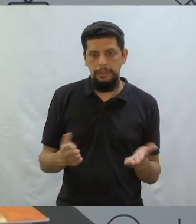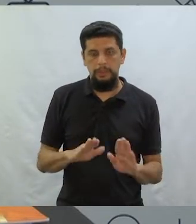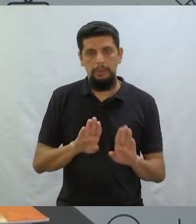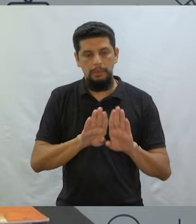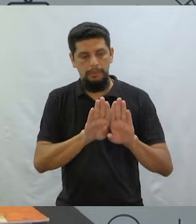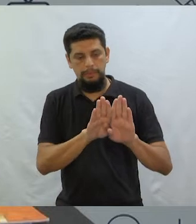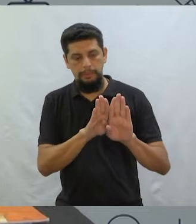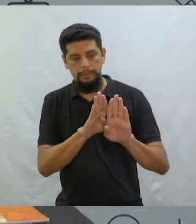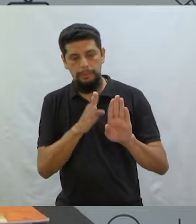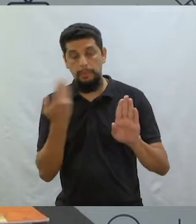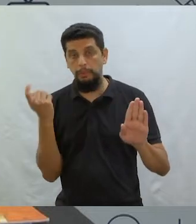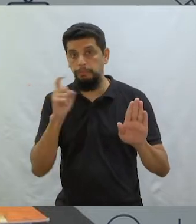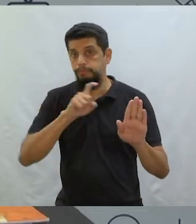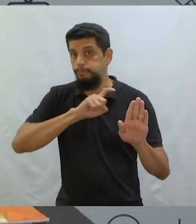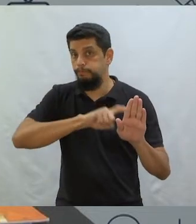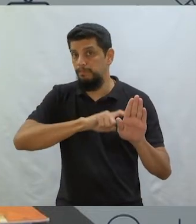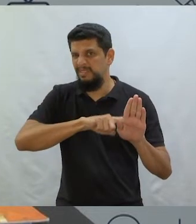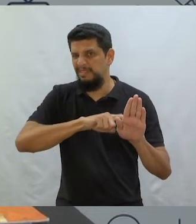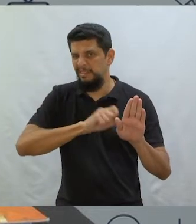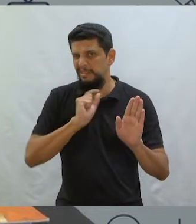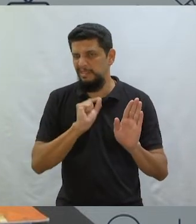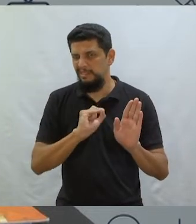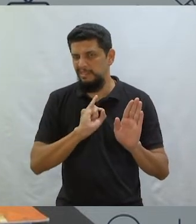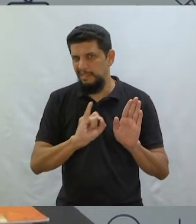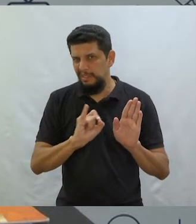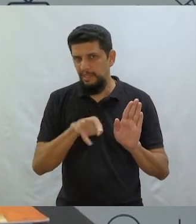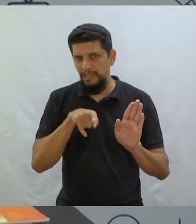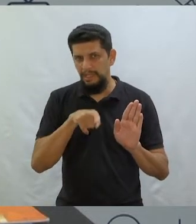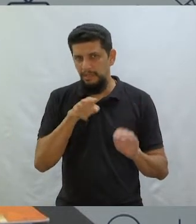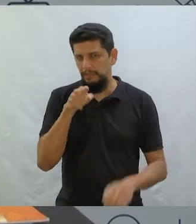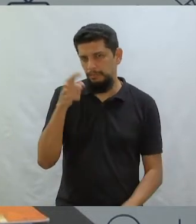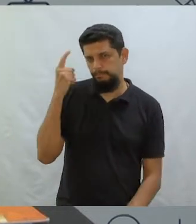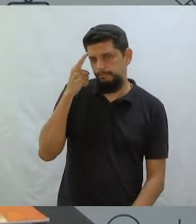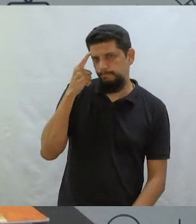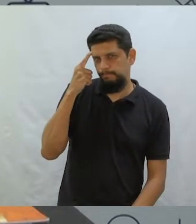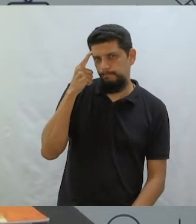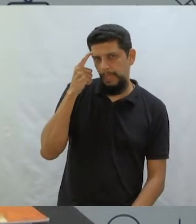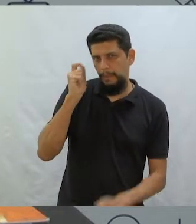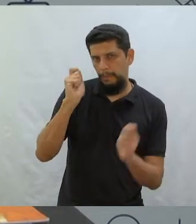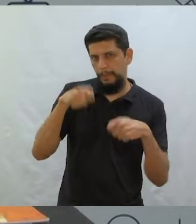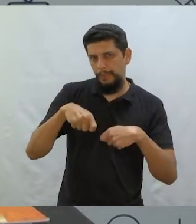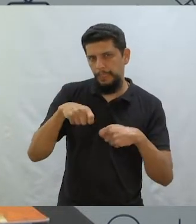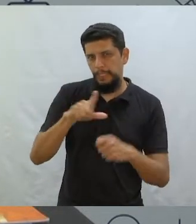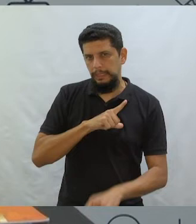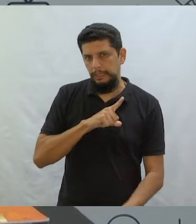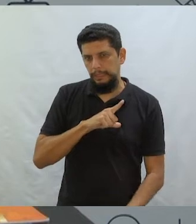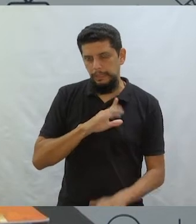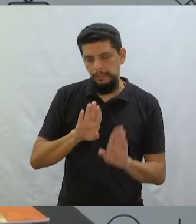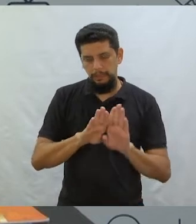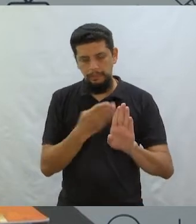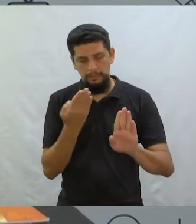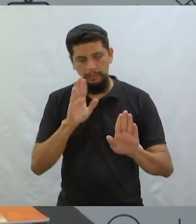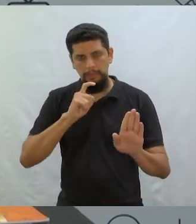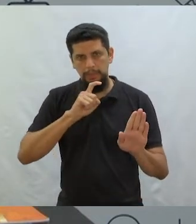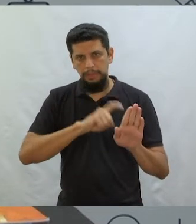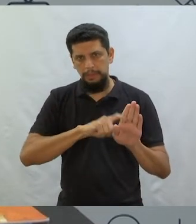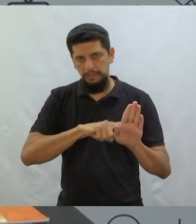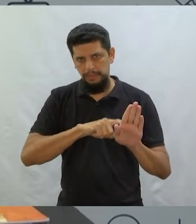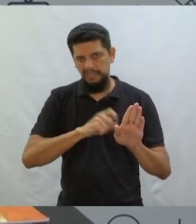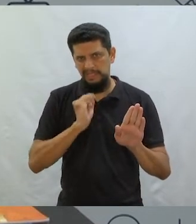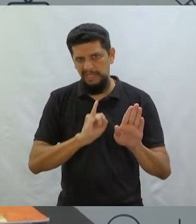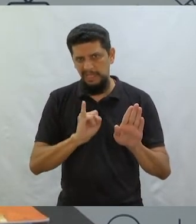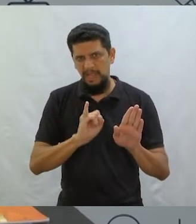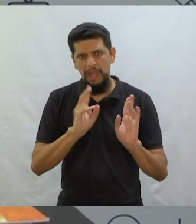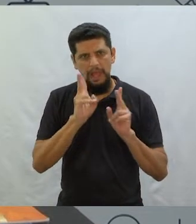atrás da porta Será que aquilo que você pensou que poderia ter atrás da porta Será